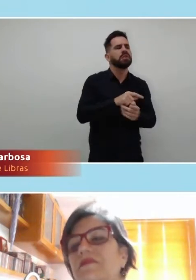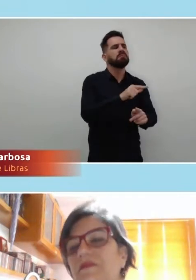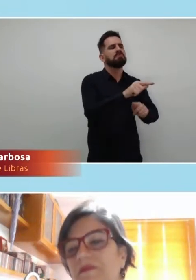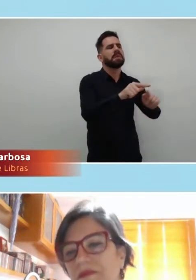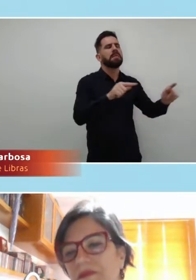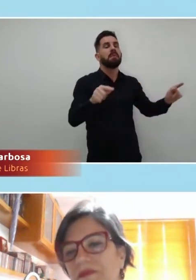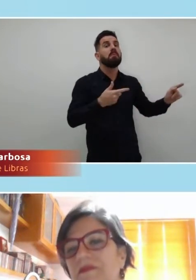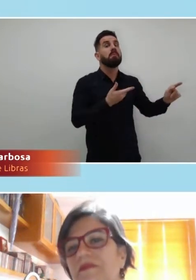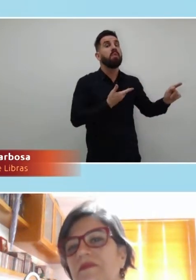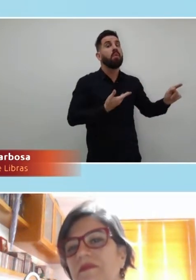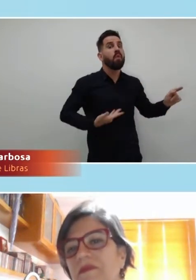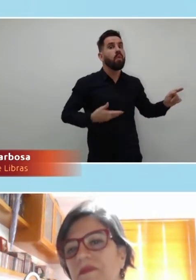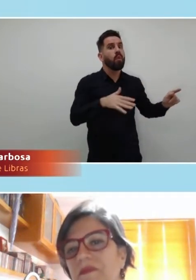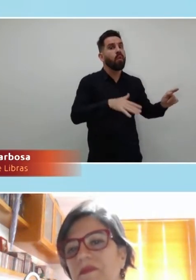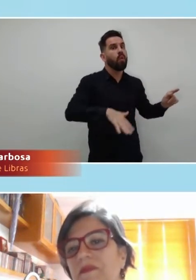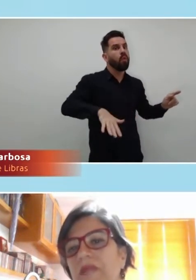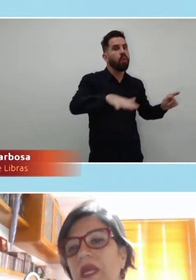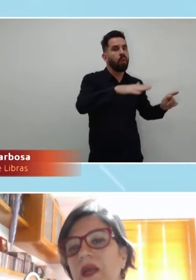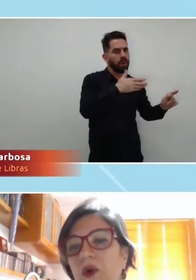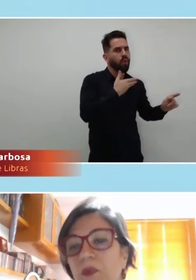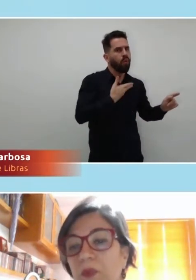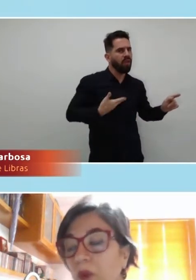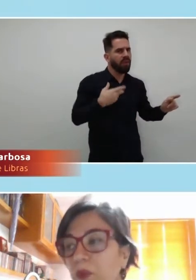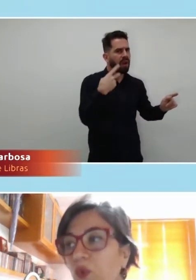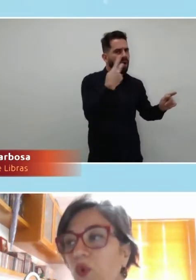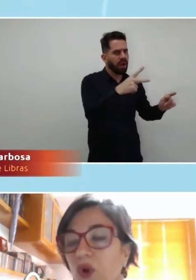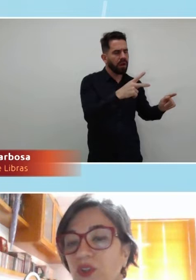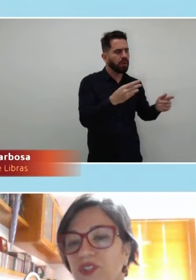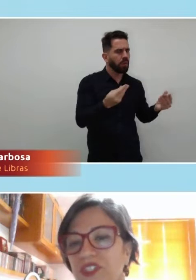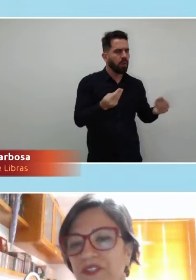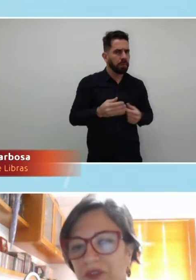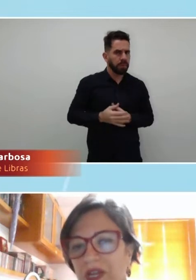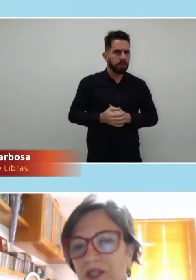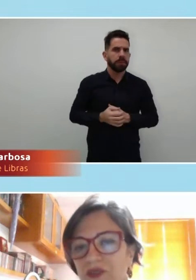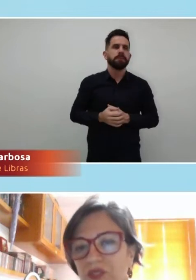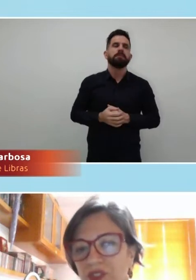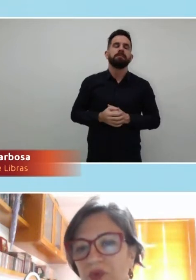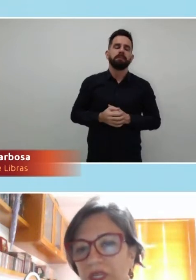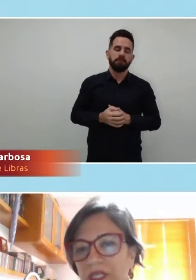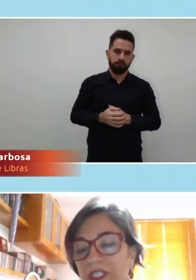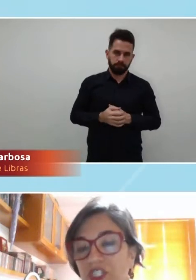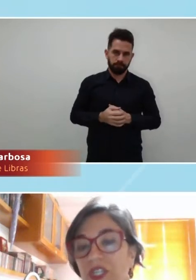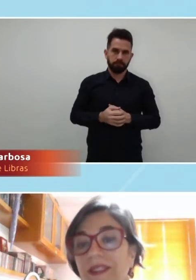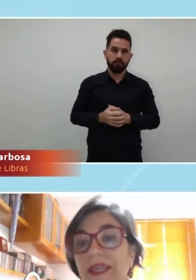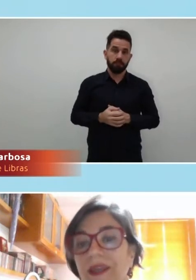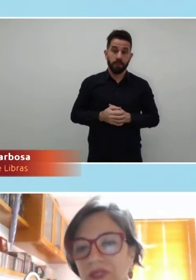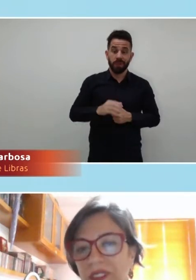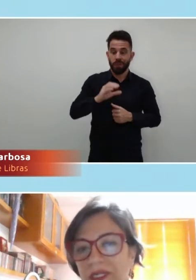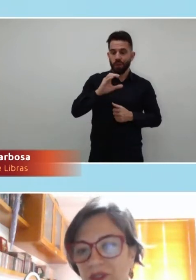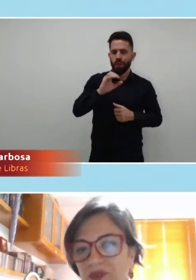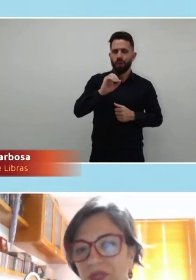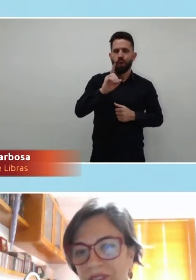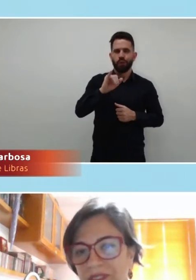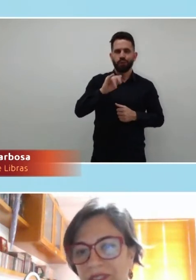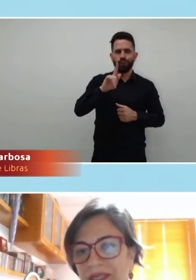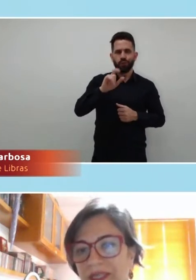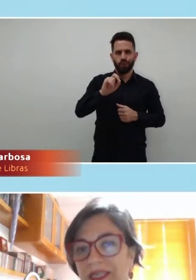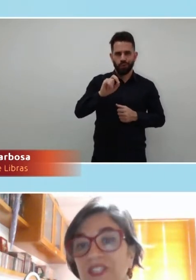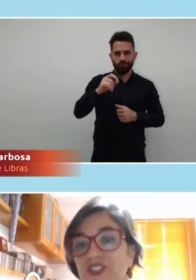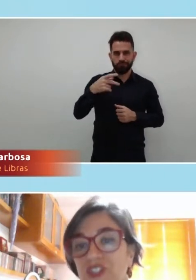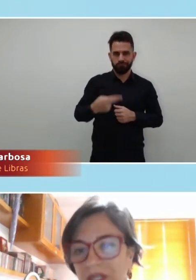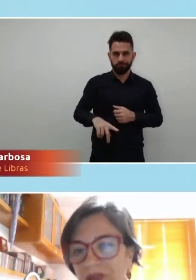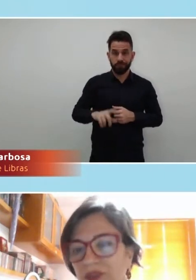a atender esse desenho universal? O próprio Código de Edificações de Goiânia já tem alterações